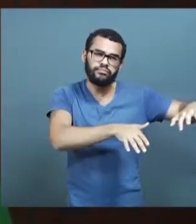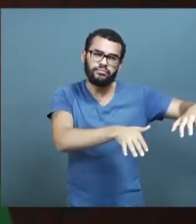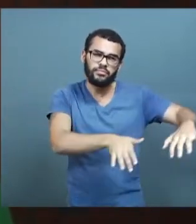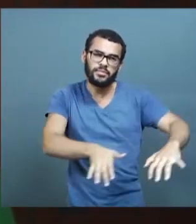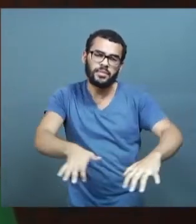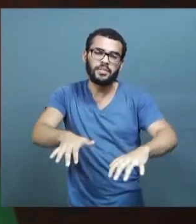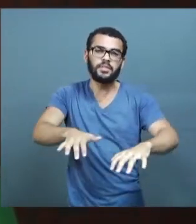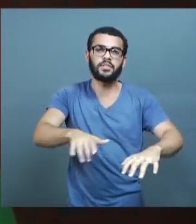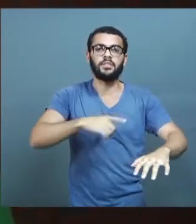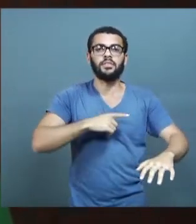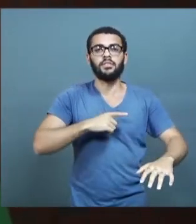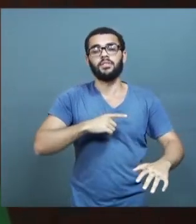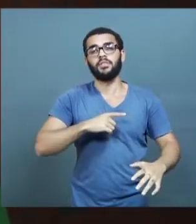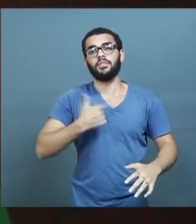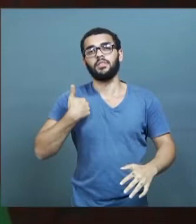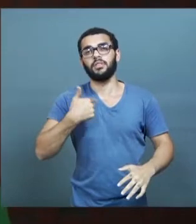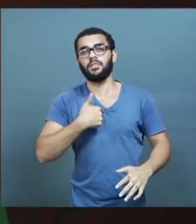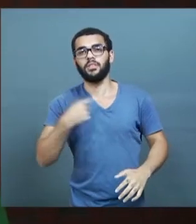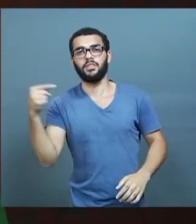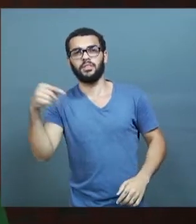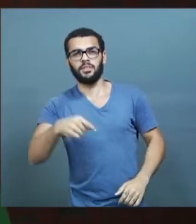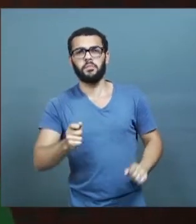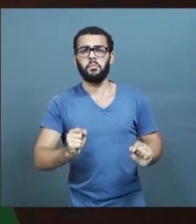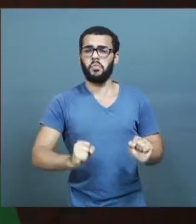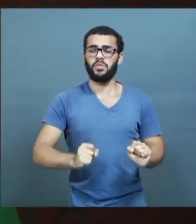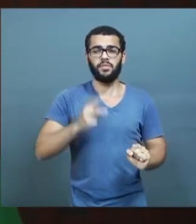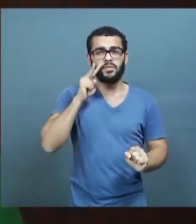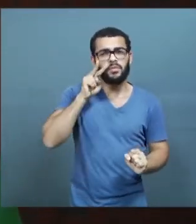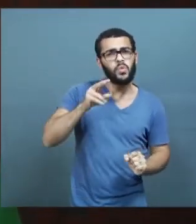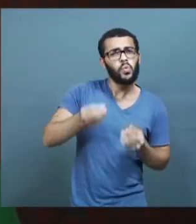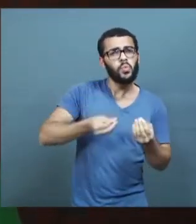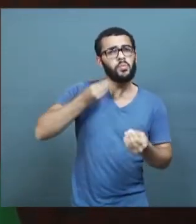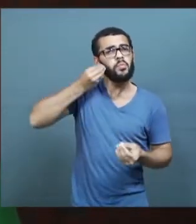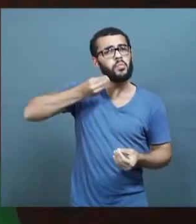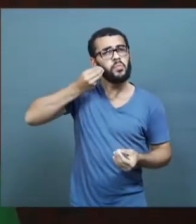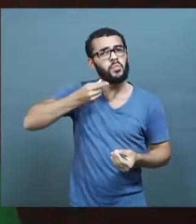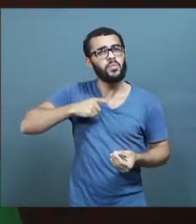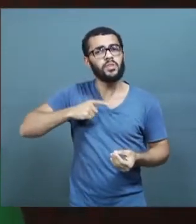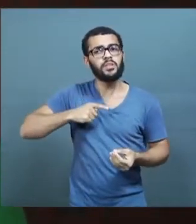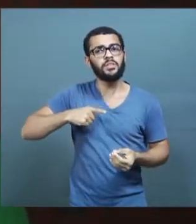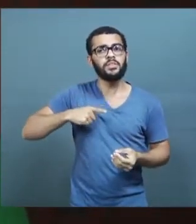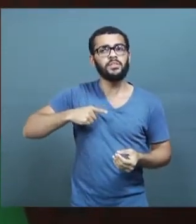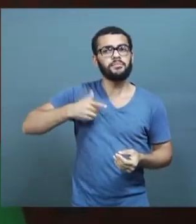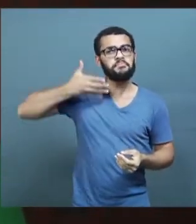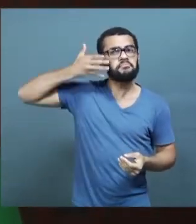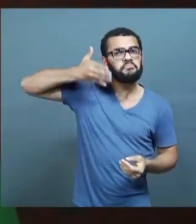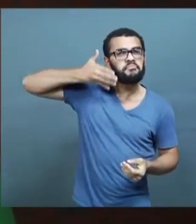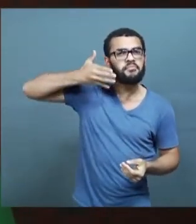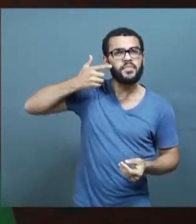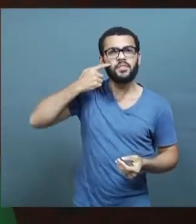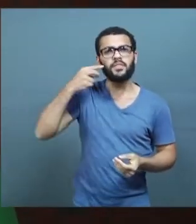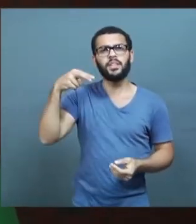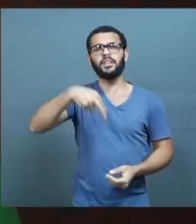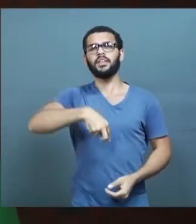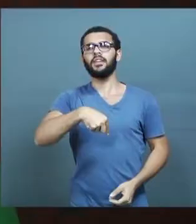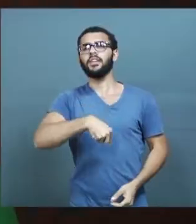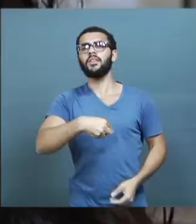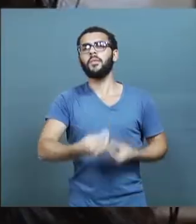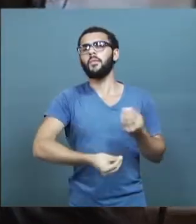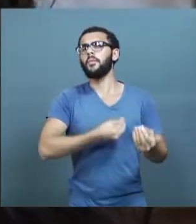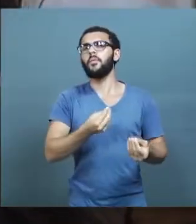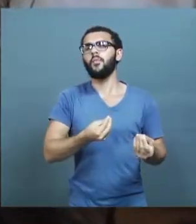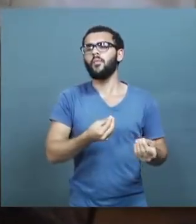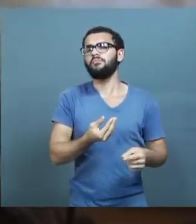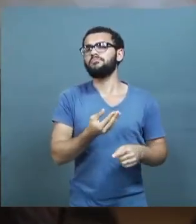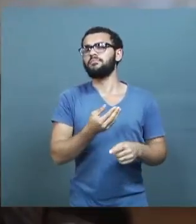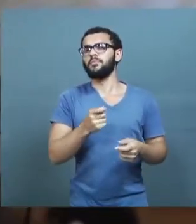foi a razão principal de nós virmos para aqui, para trocarmos experiência, ouvir também do outro mundo como é que isto está sendo percebido.